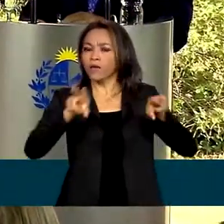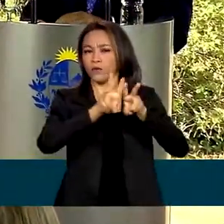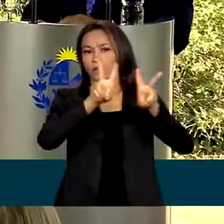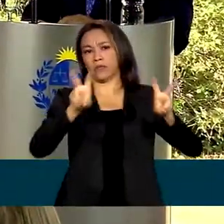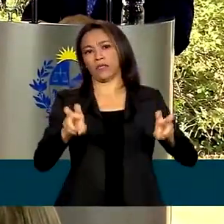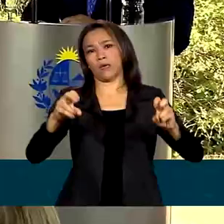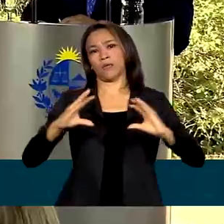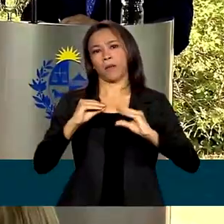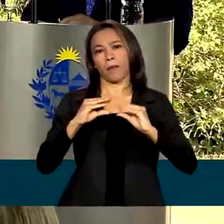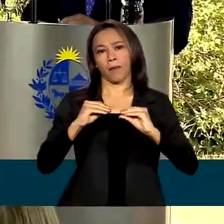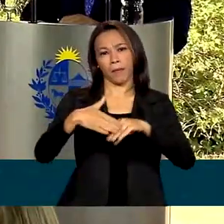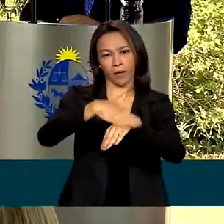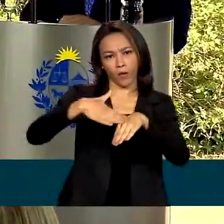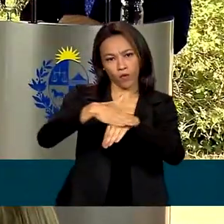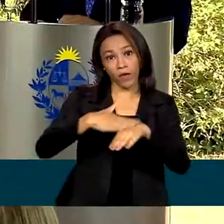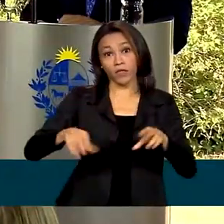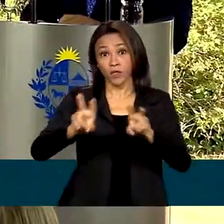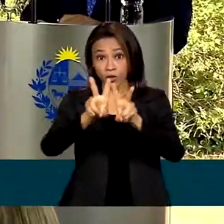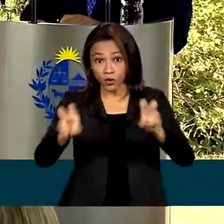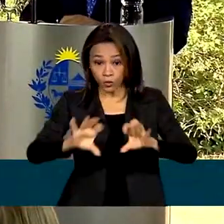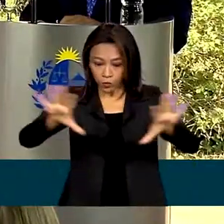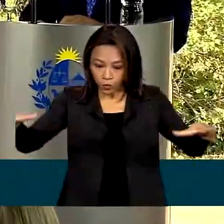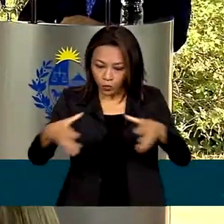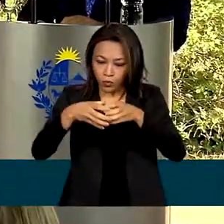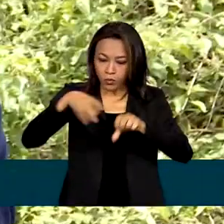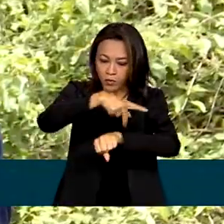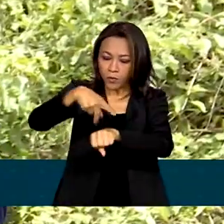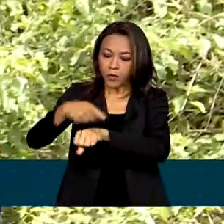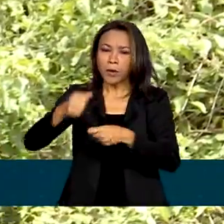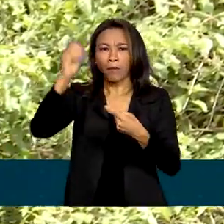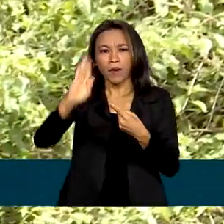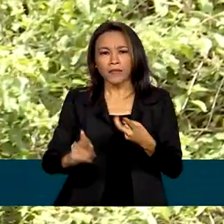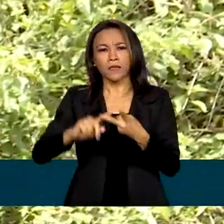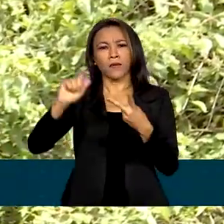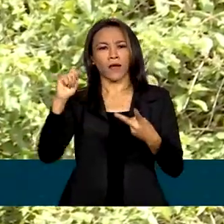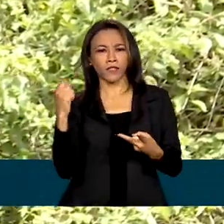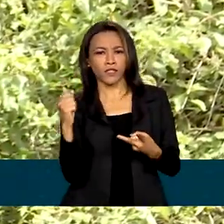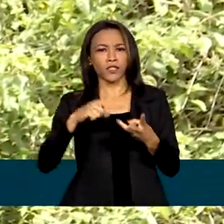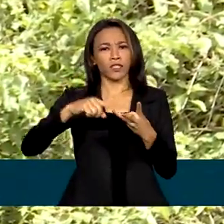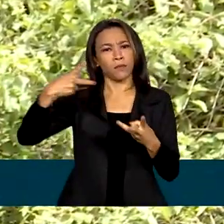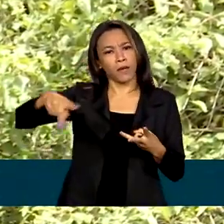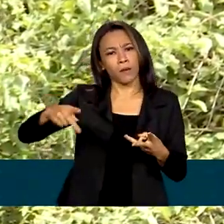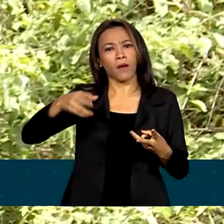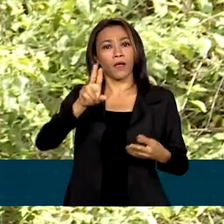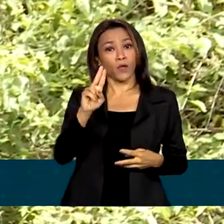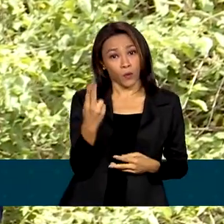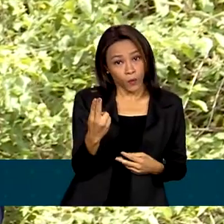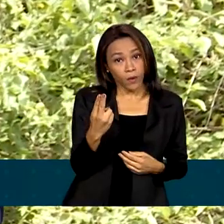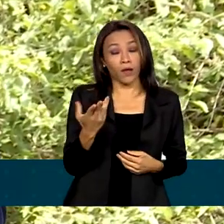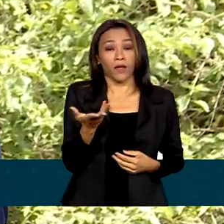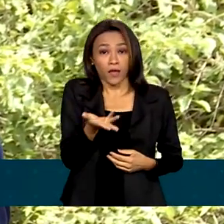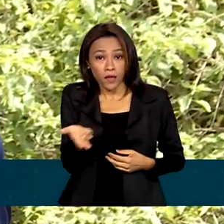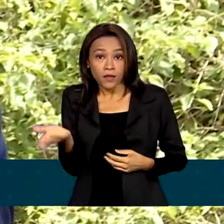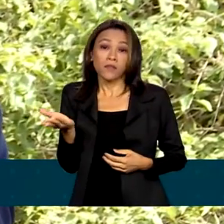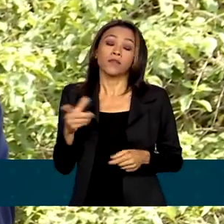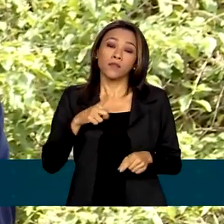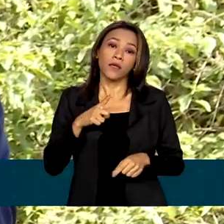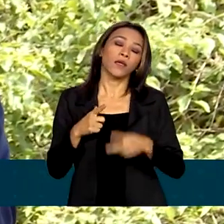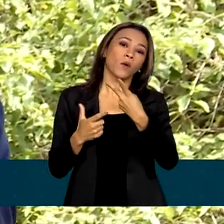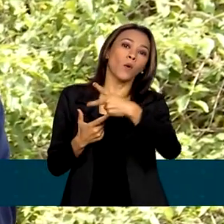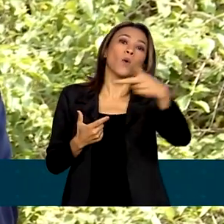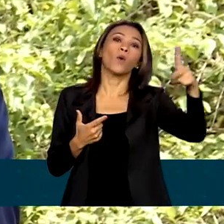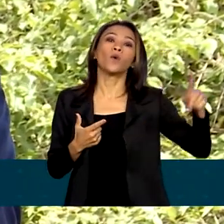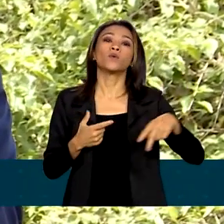da conversa. Sobre o bloco econômico que reúne Brasil, Argentina, Paraguai e Uruguai, além de